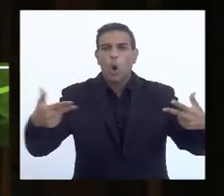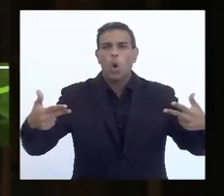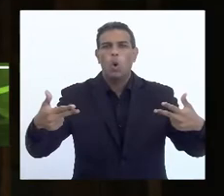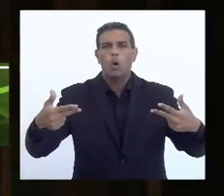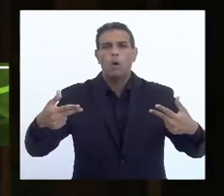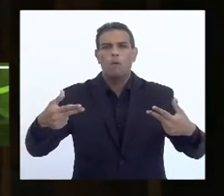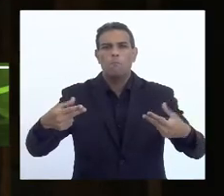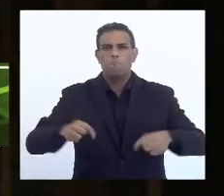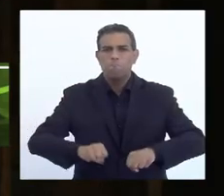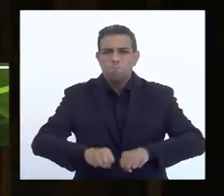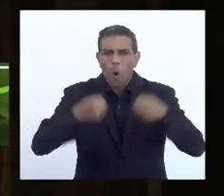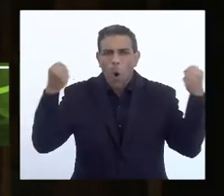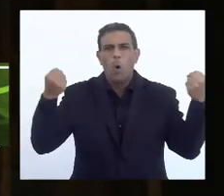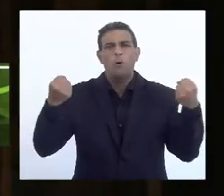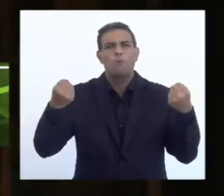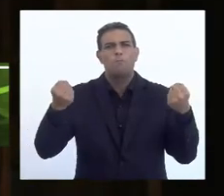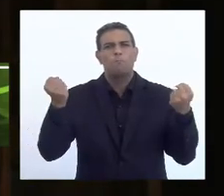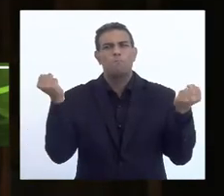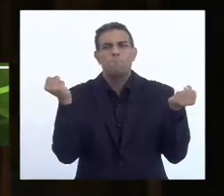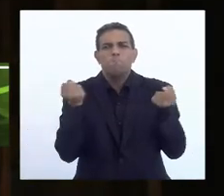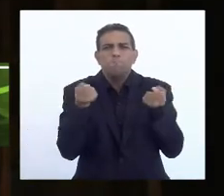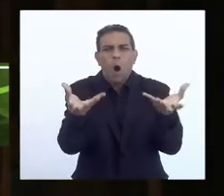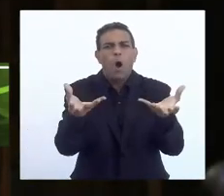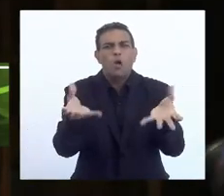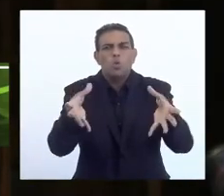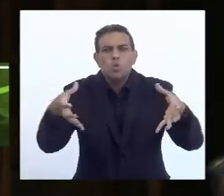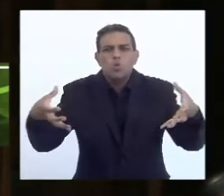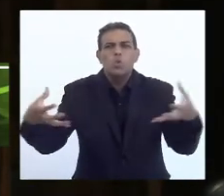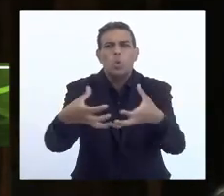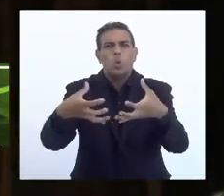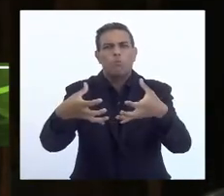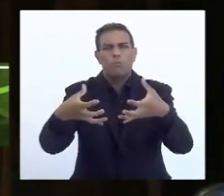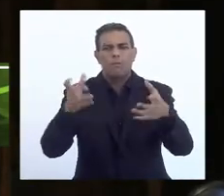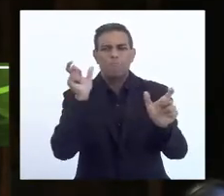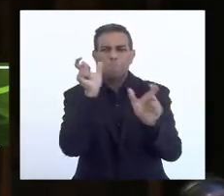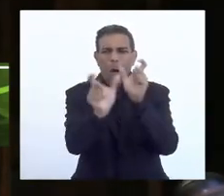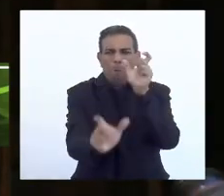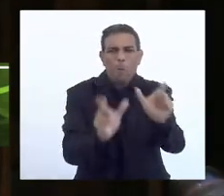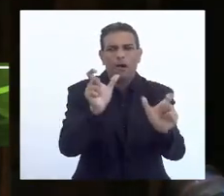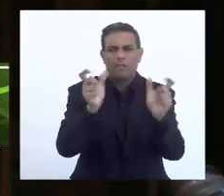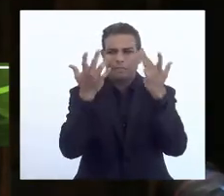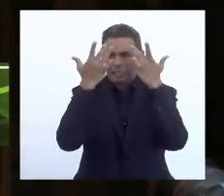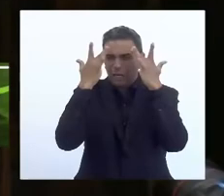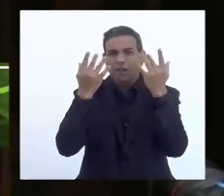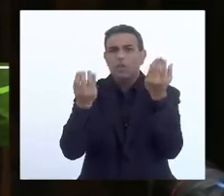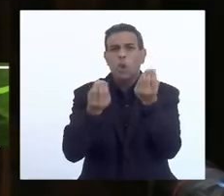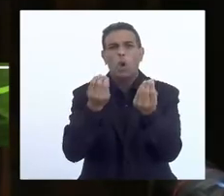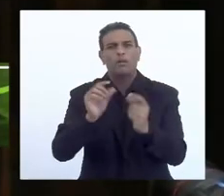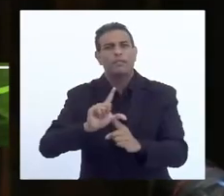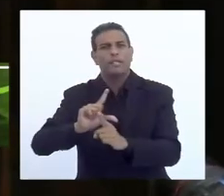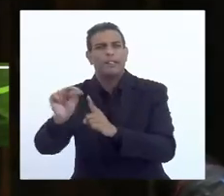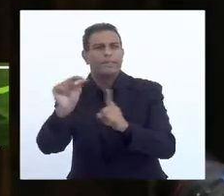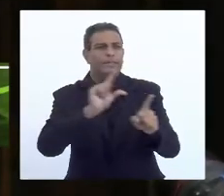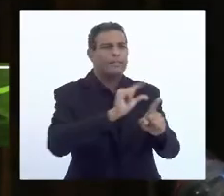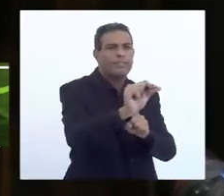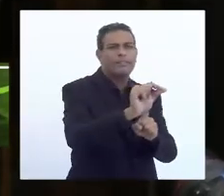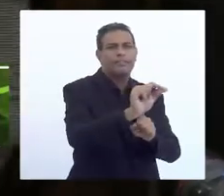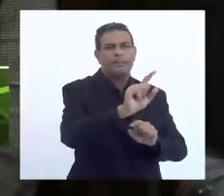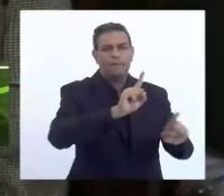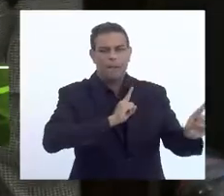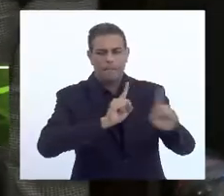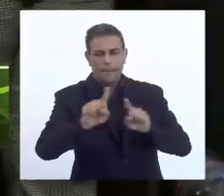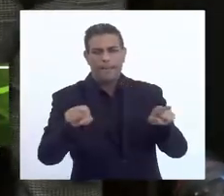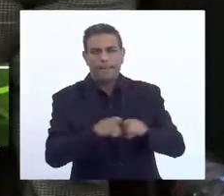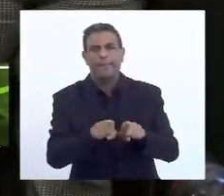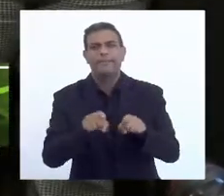pegou um dos sinalizadores e começou a jogar para o meio da galera. A gente não tinha muito como sair, ele pegou um sinalizador e jogou em mim.